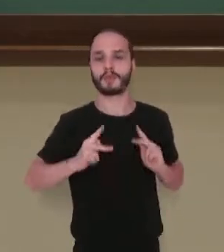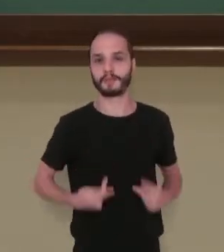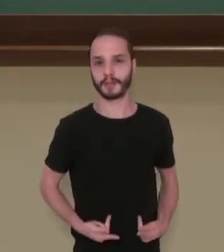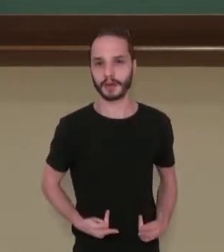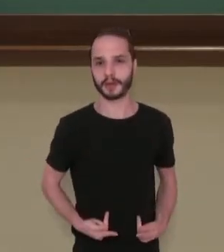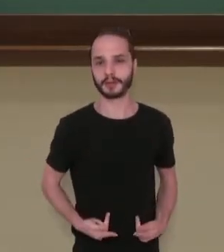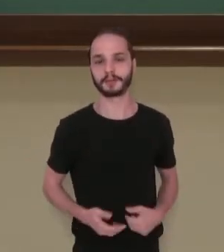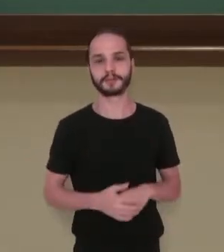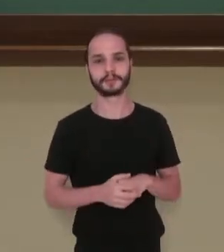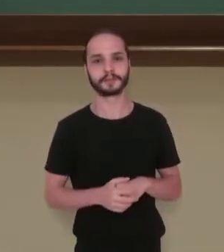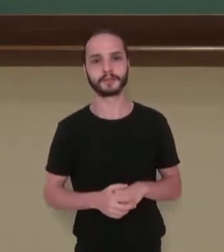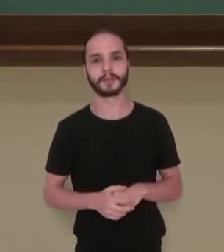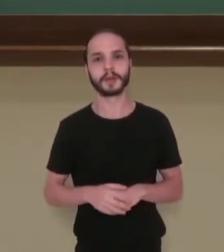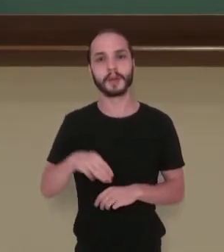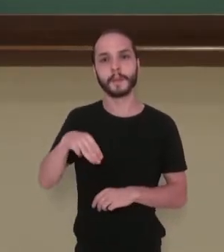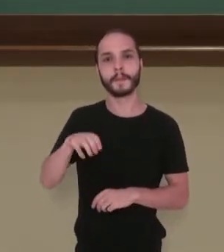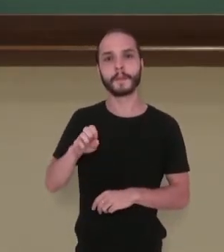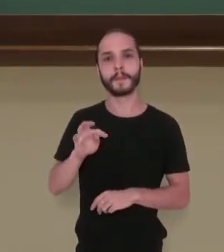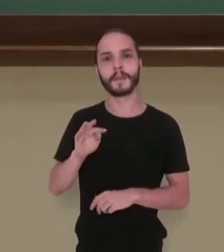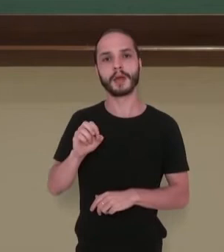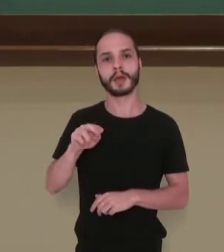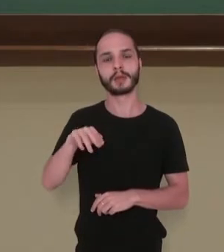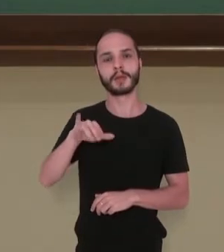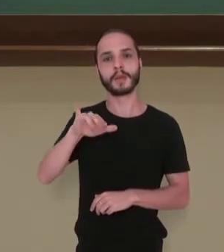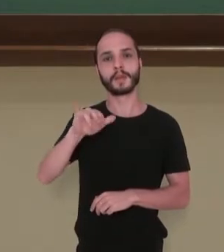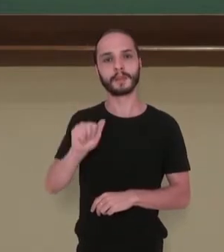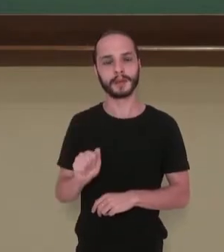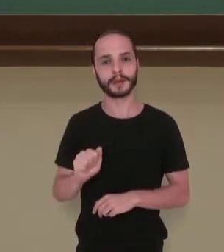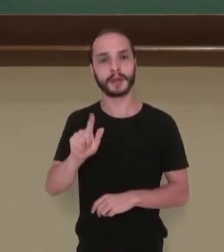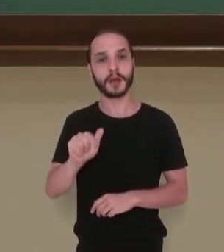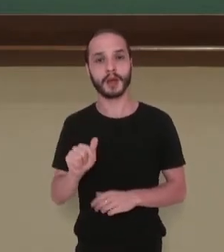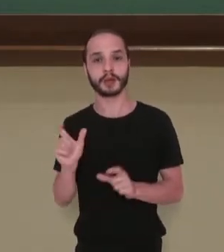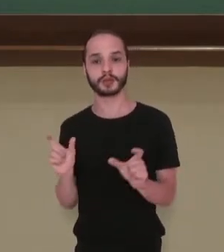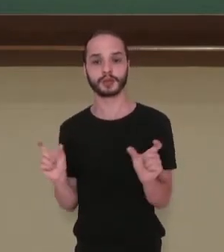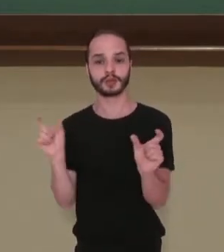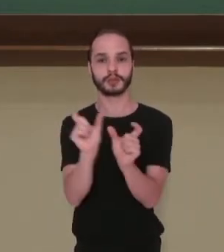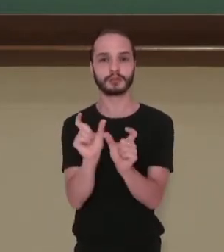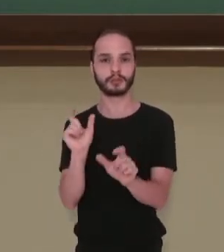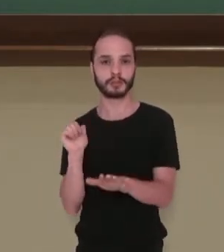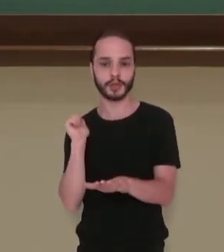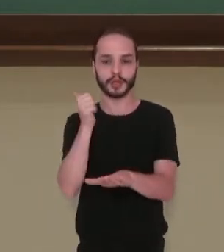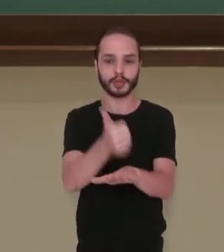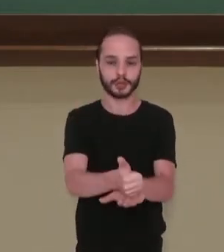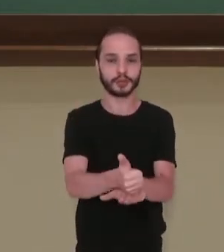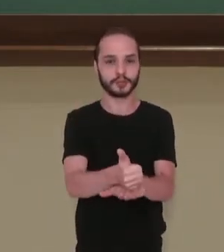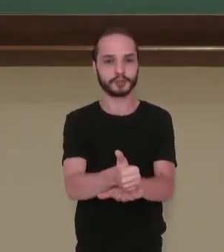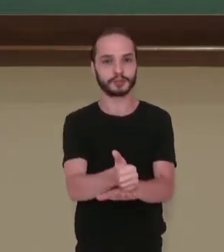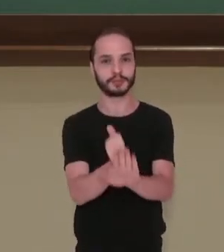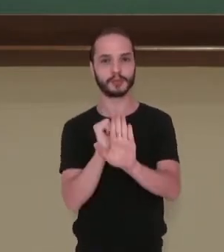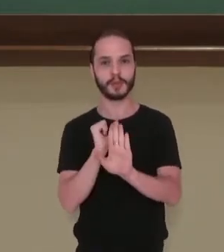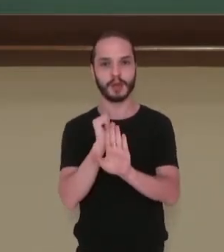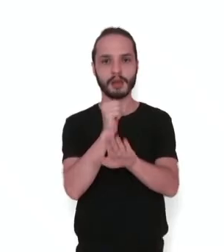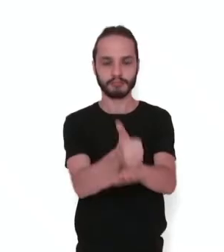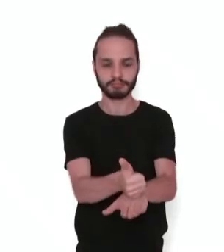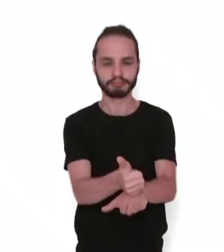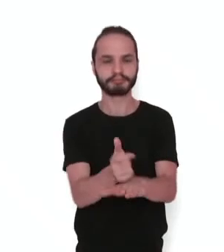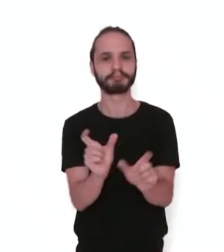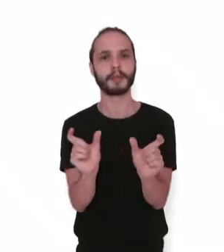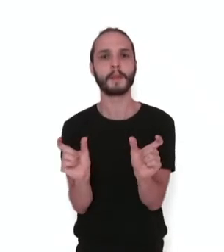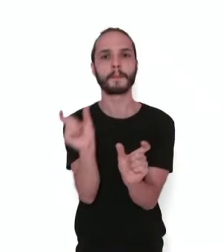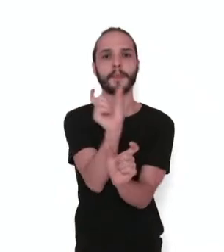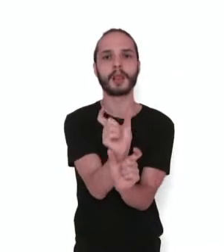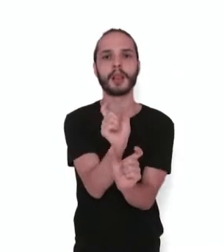na metonímia, é a substituição de uma palavra por outra, em que ambas existem uma relação o quê?